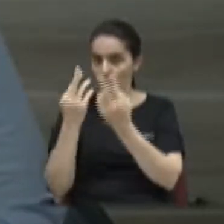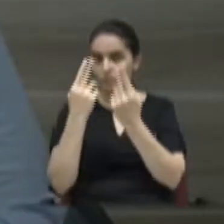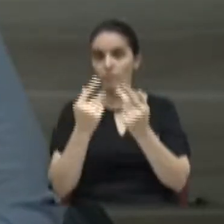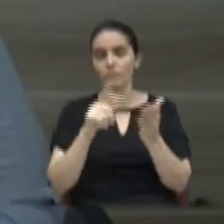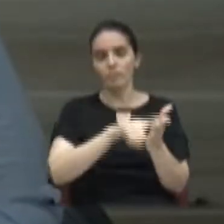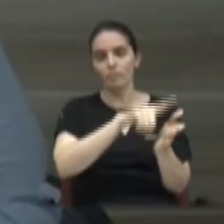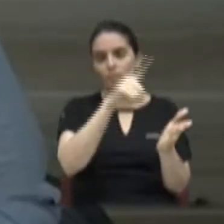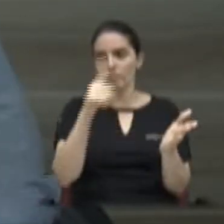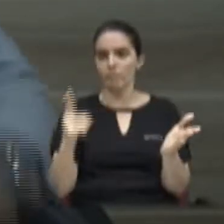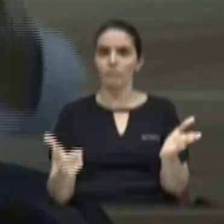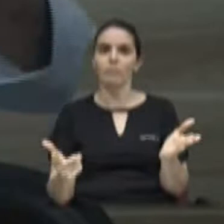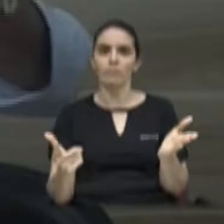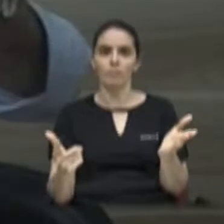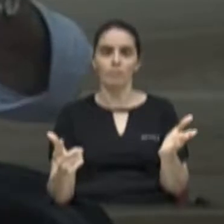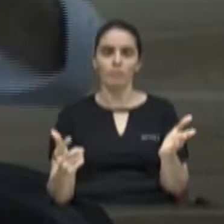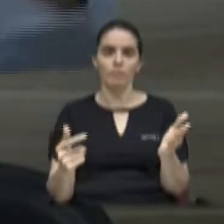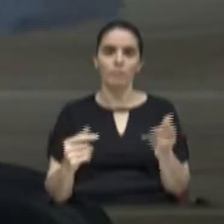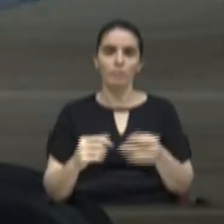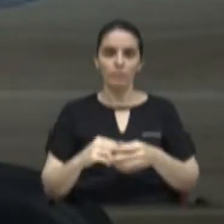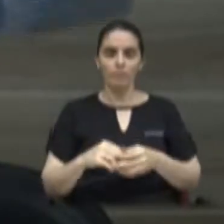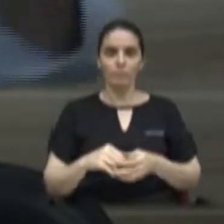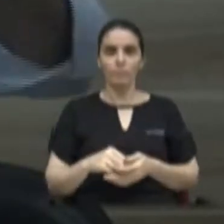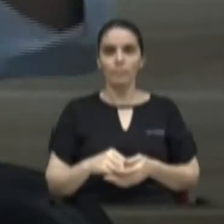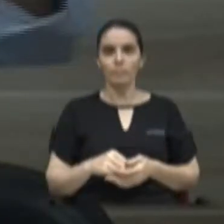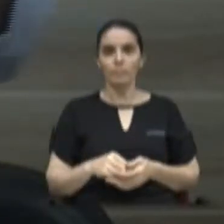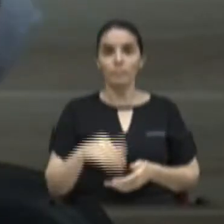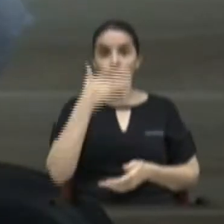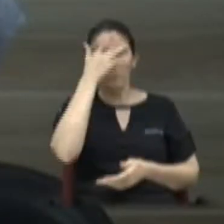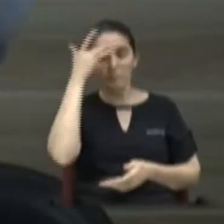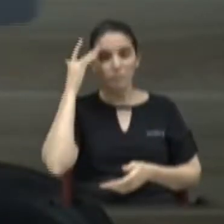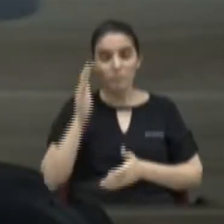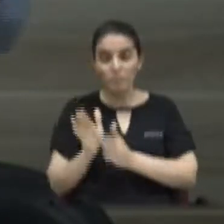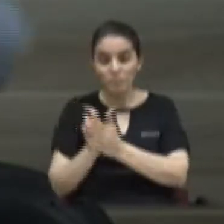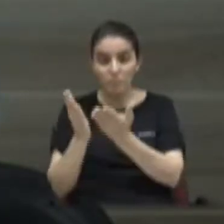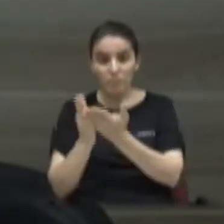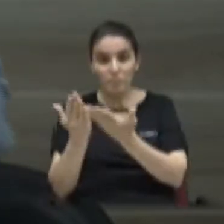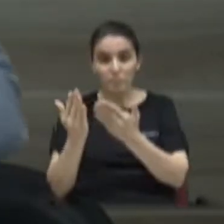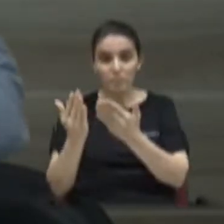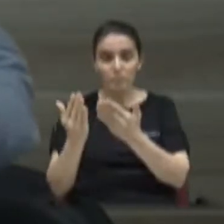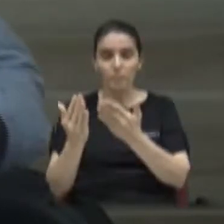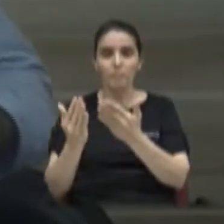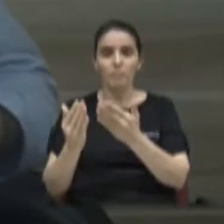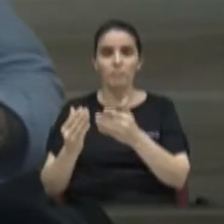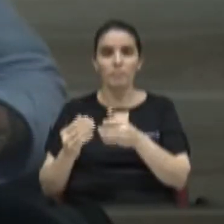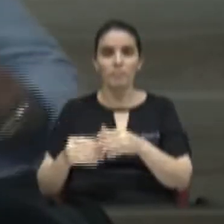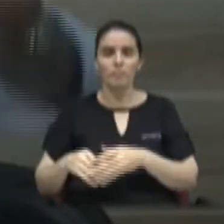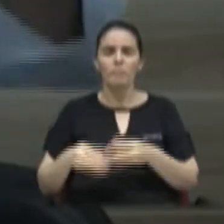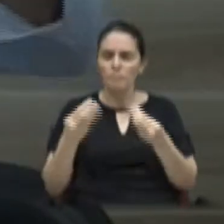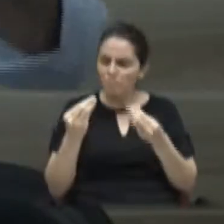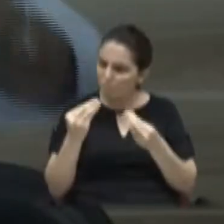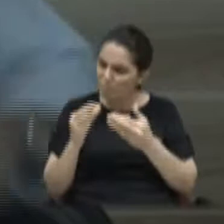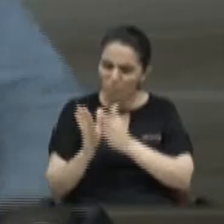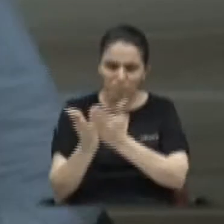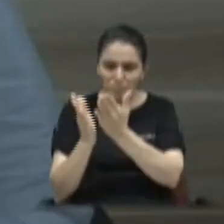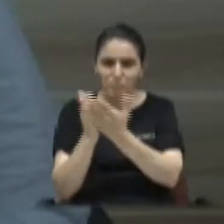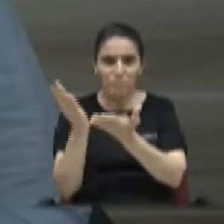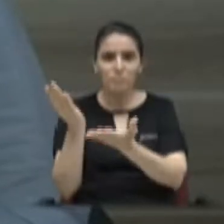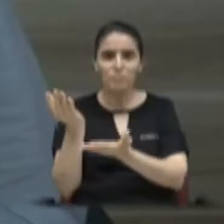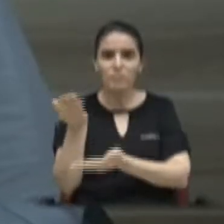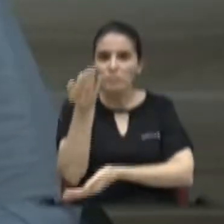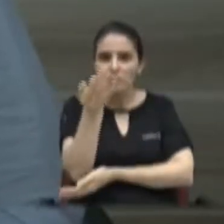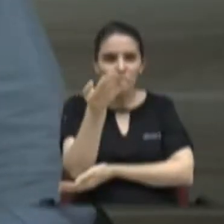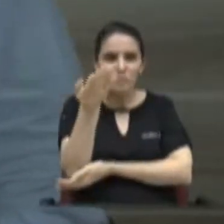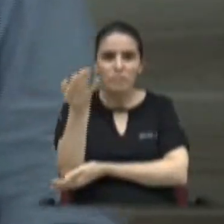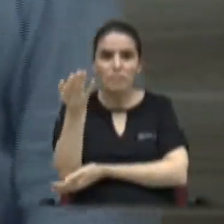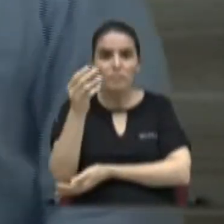jornal, o aumento de miseráveis e pessoas que estão abaixo da linha da pobreza, vivendo até com R$85